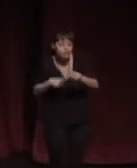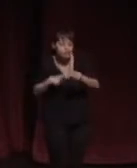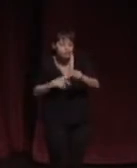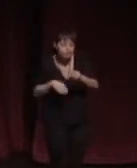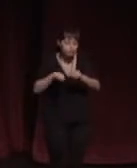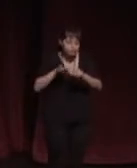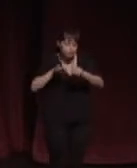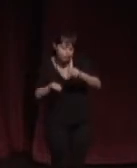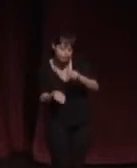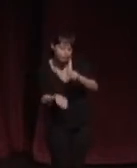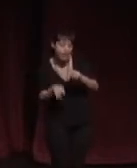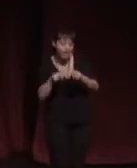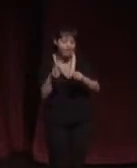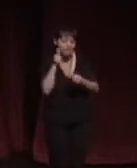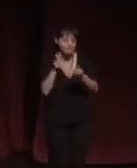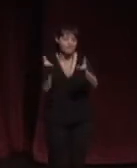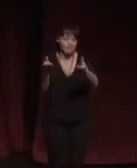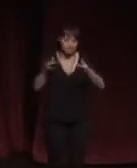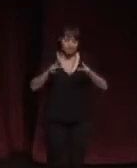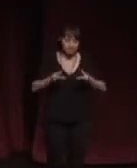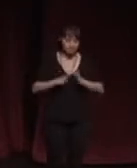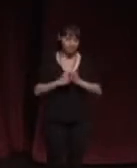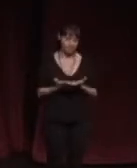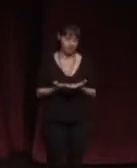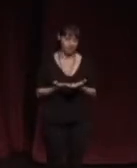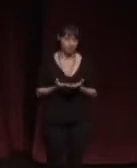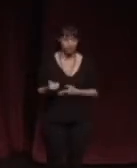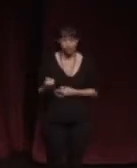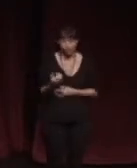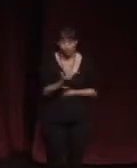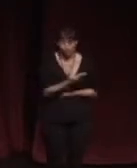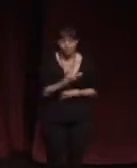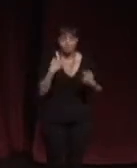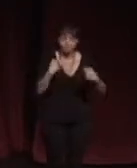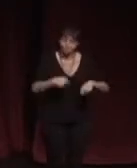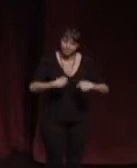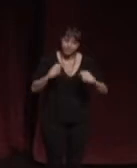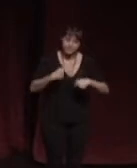É uma coisa absolutamente nova e que precisa desenvolver